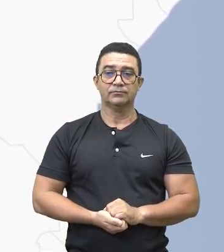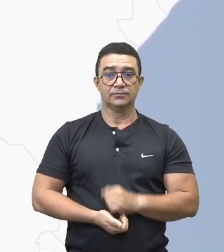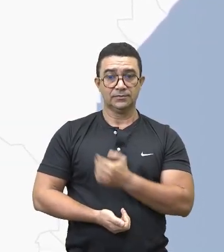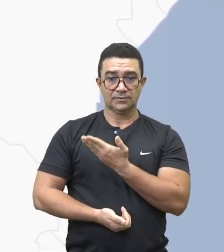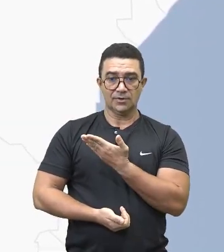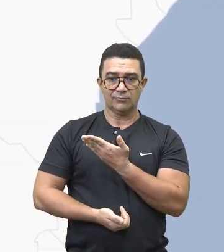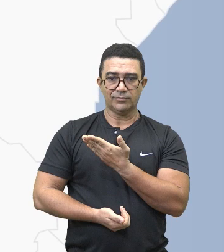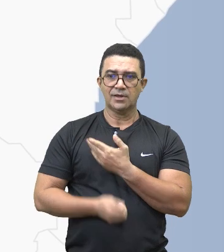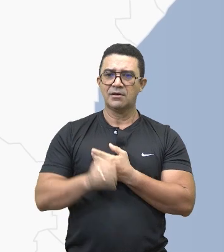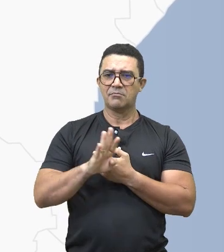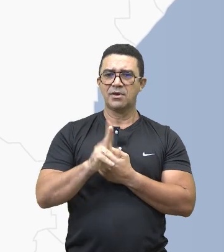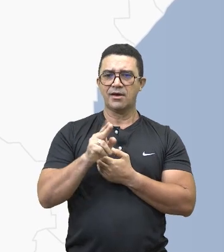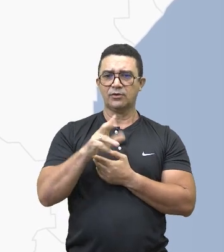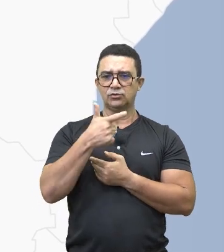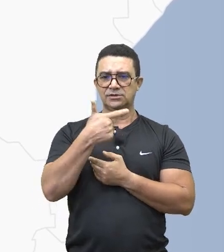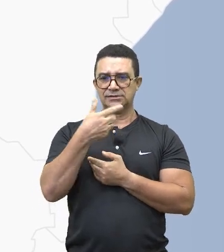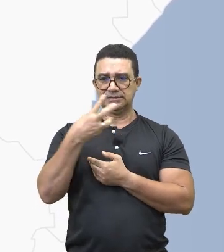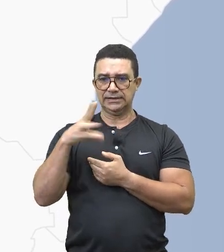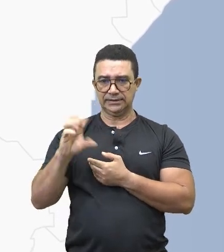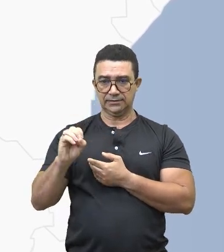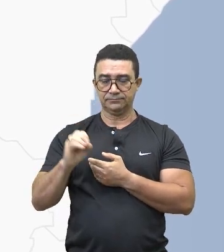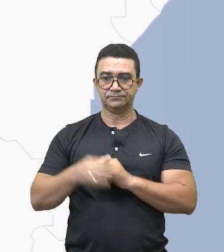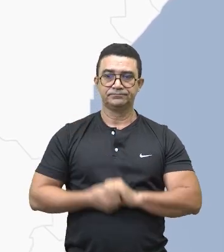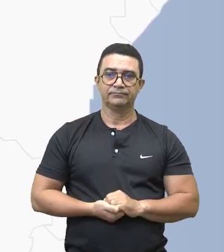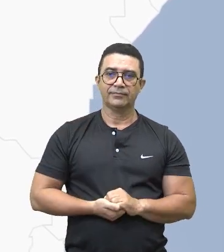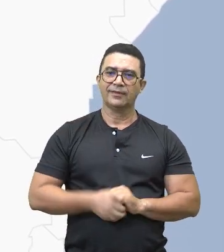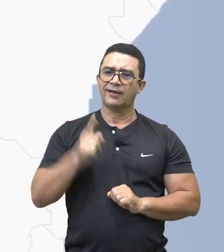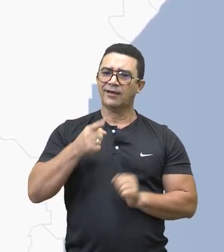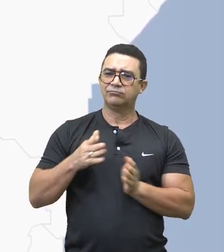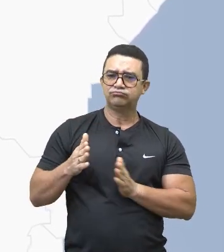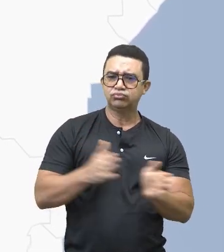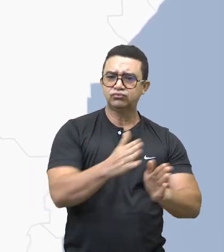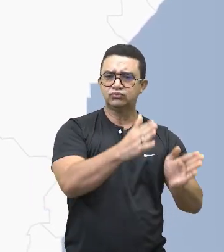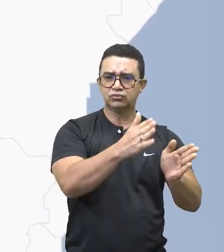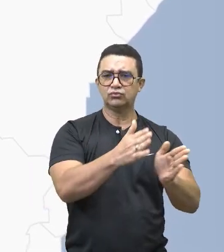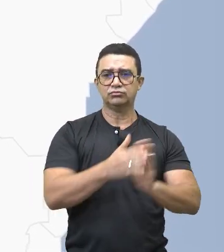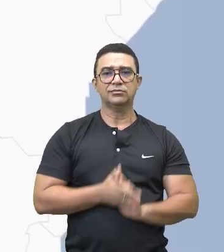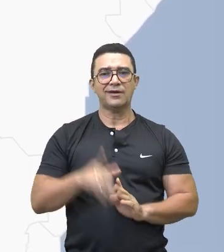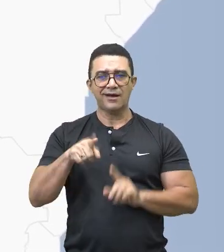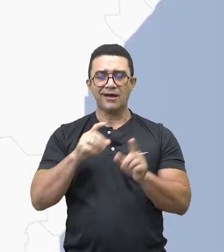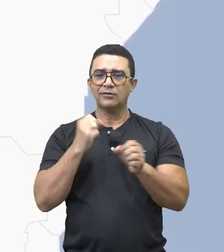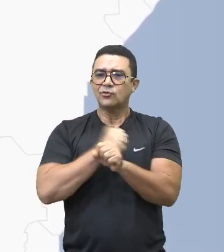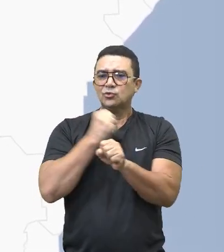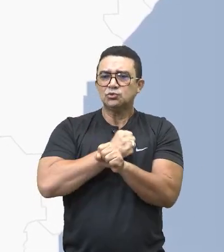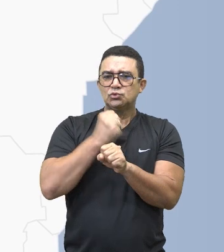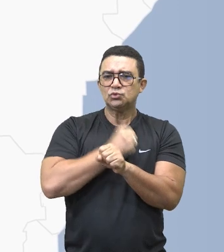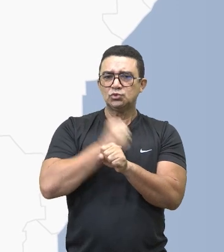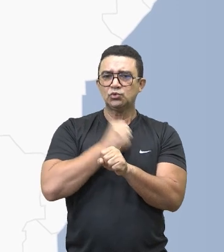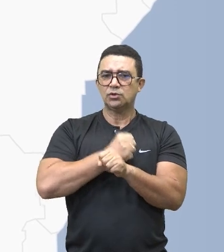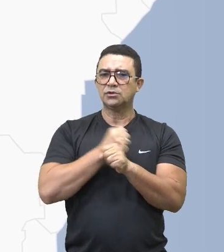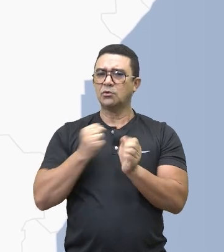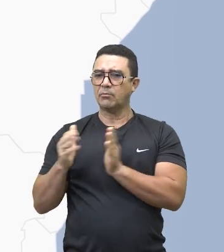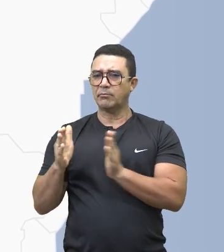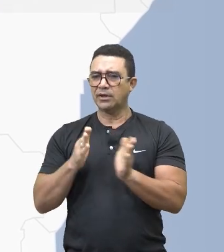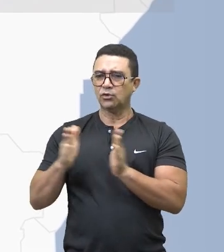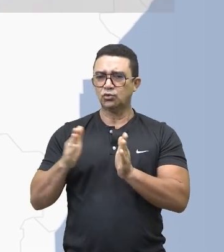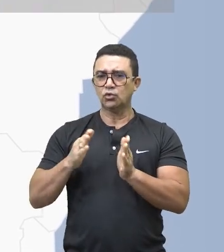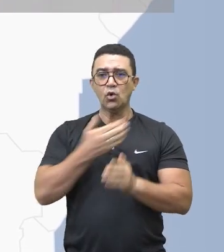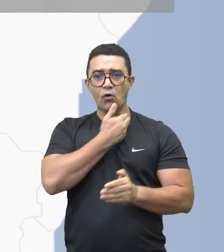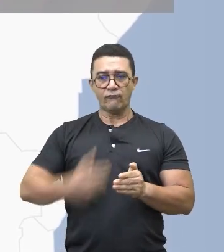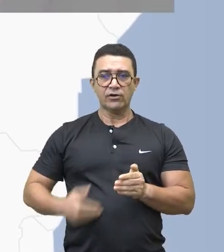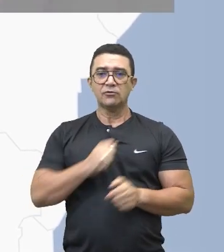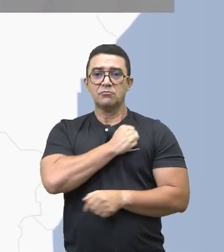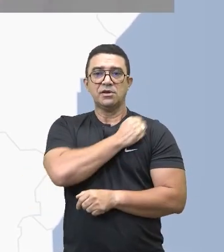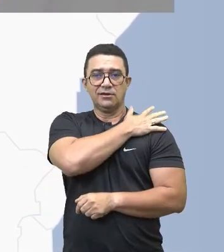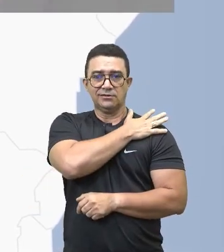Transamazônica BR-230. A rodovia Transamazônica foi concebida e construída durante o governo militar